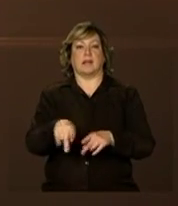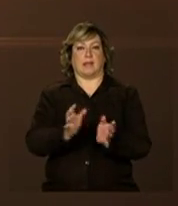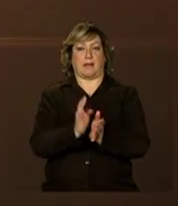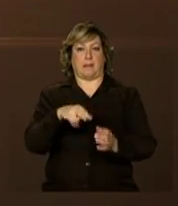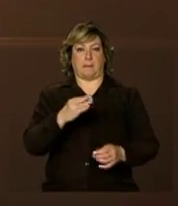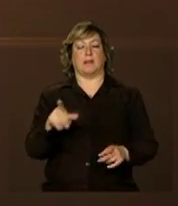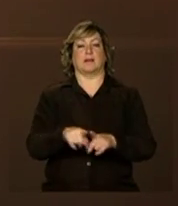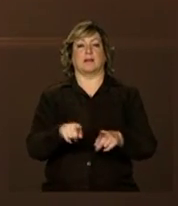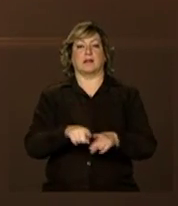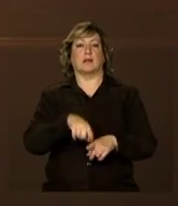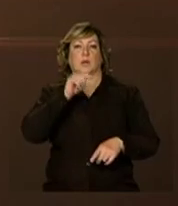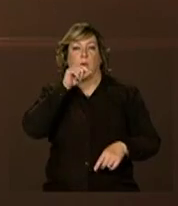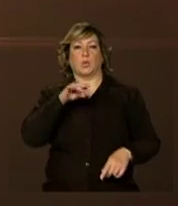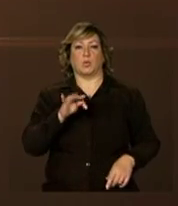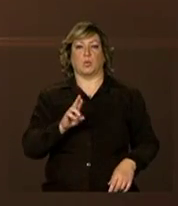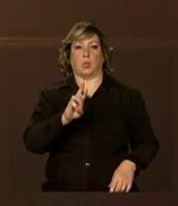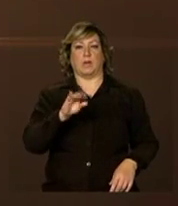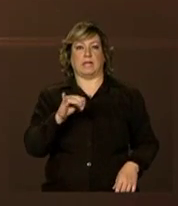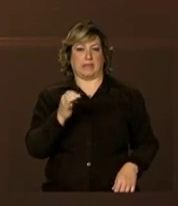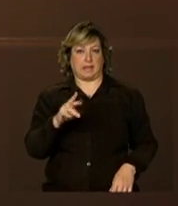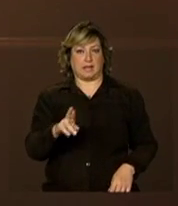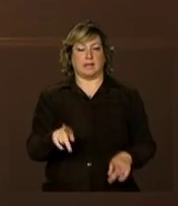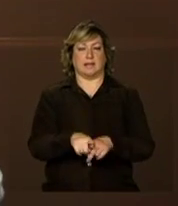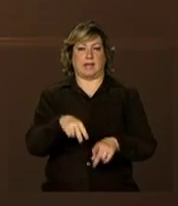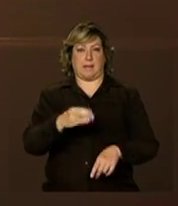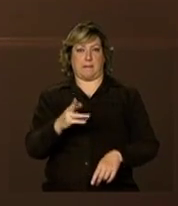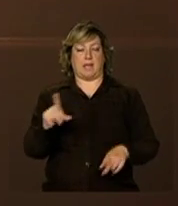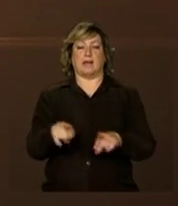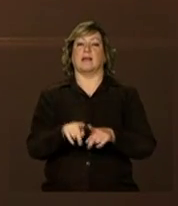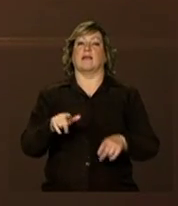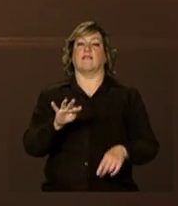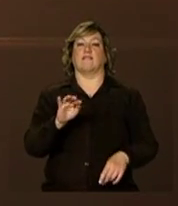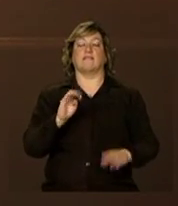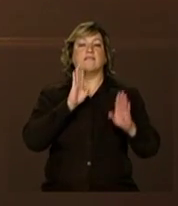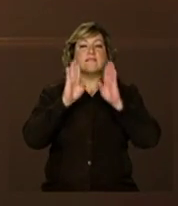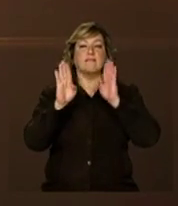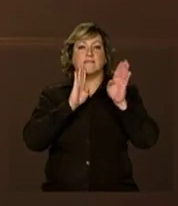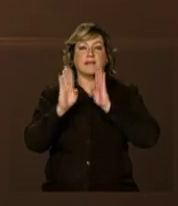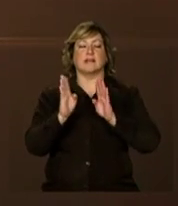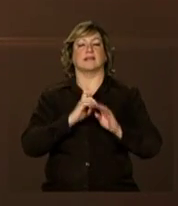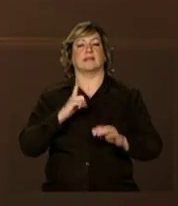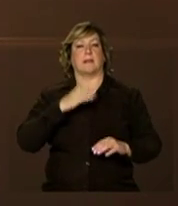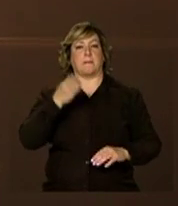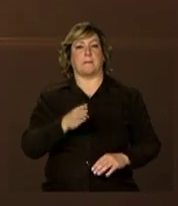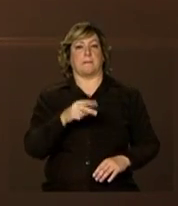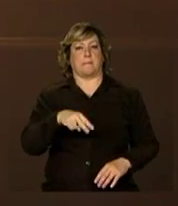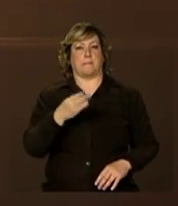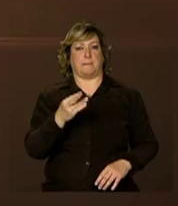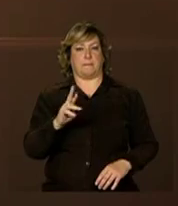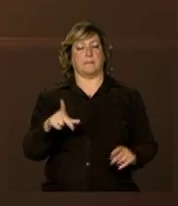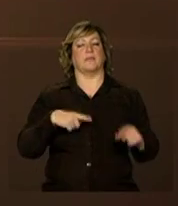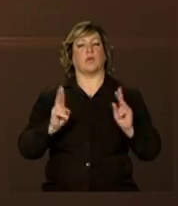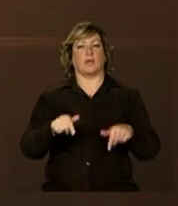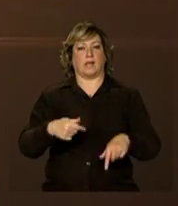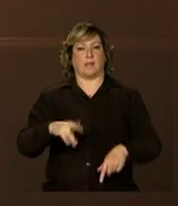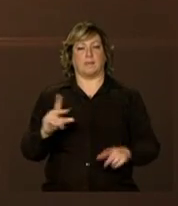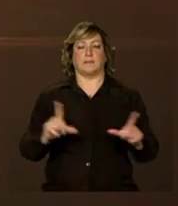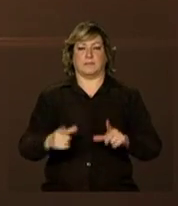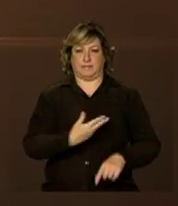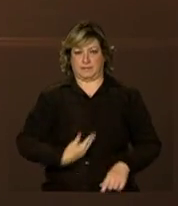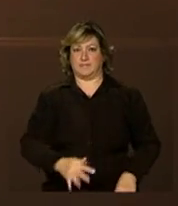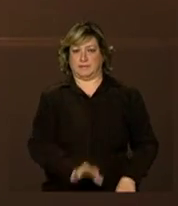twitter.com.br tvnbr e facebook.com.br tvnbr. Continue com a gente,